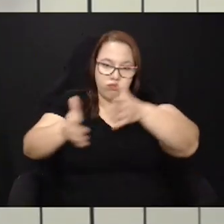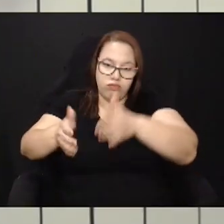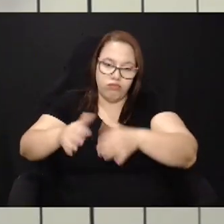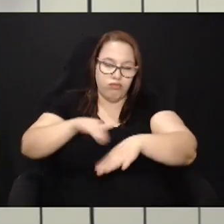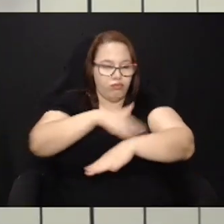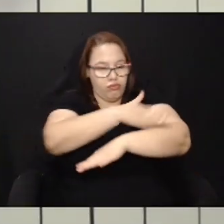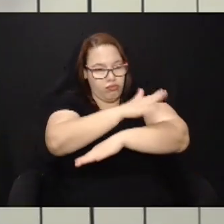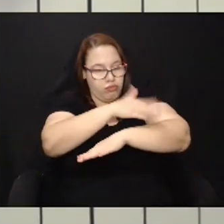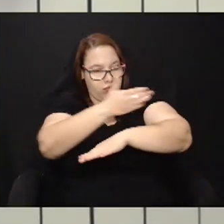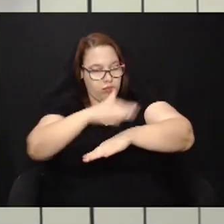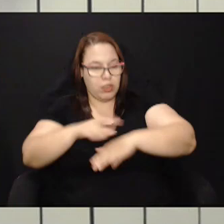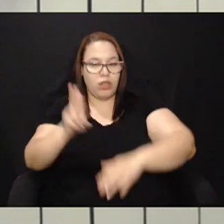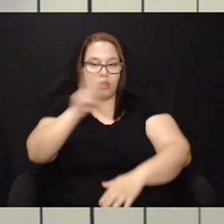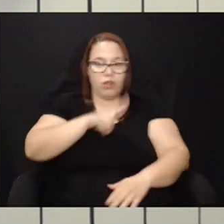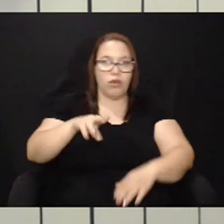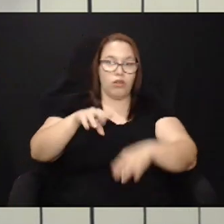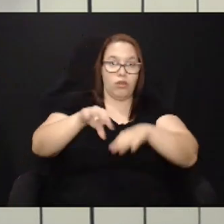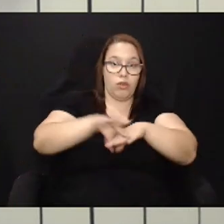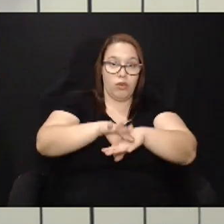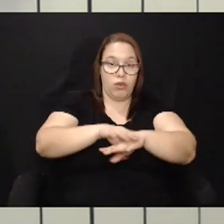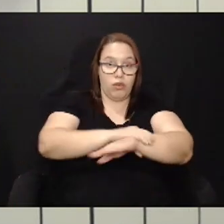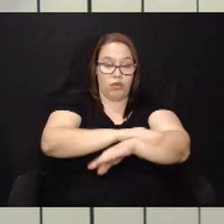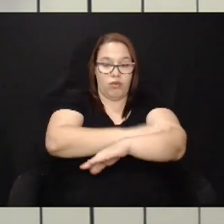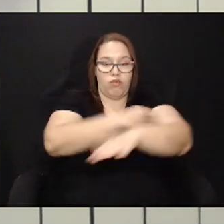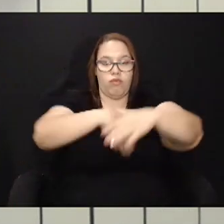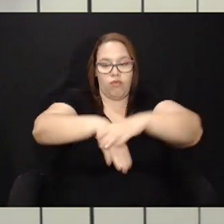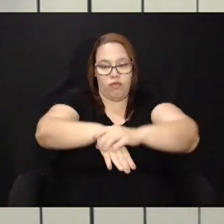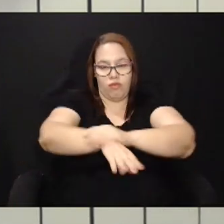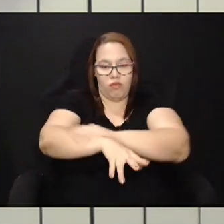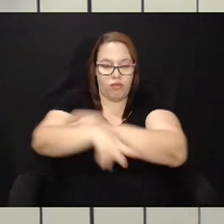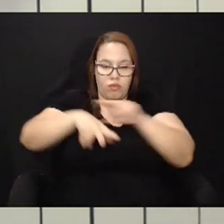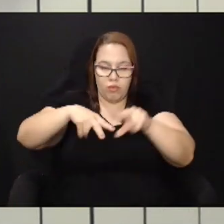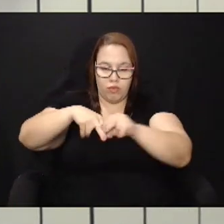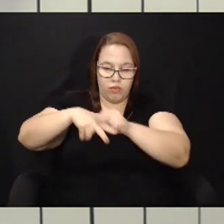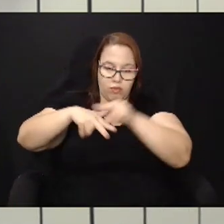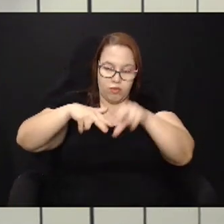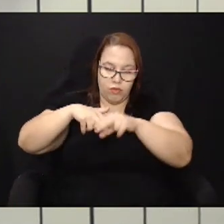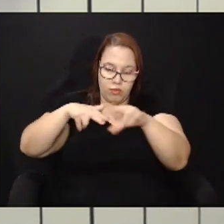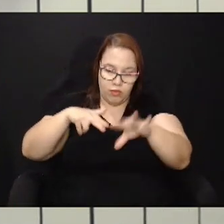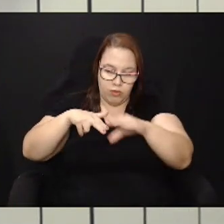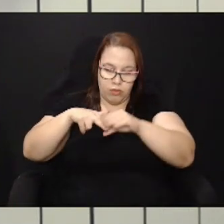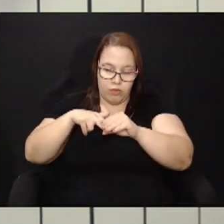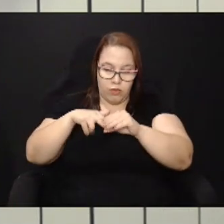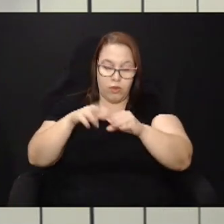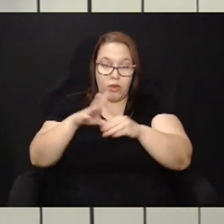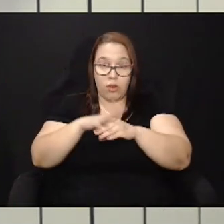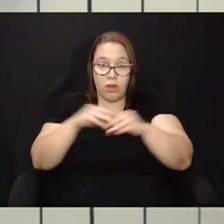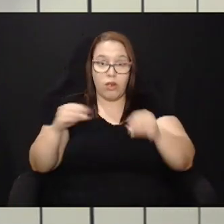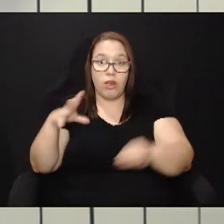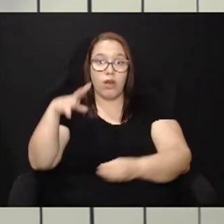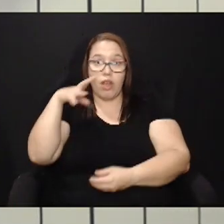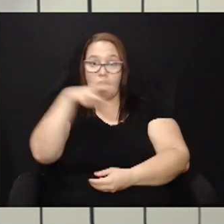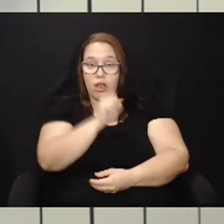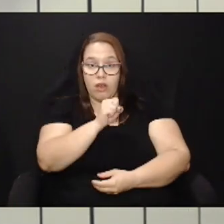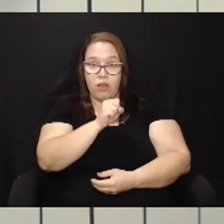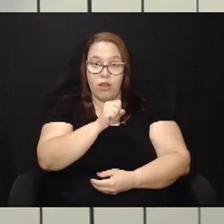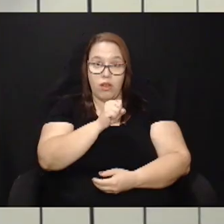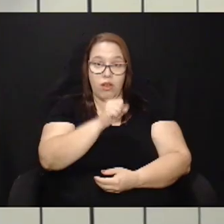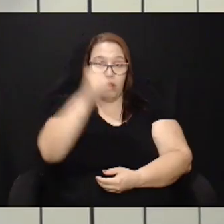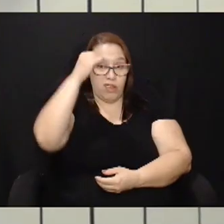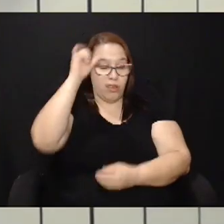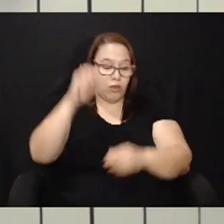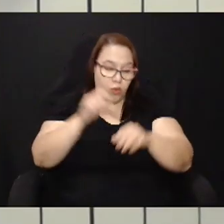utilizar roupas e calçados que cubram aí o corpo e ficar atento para retirar rapidamente eventuais